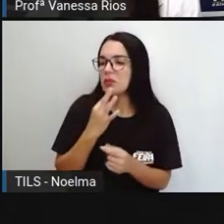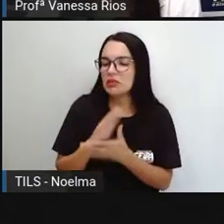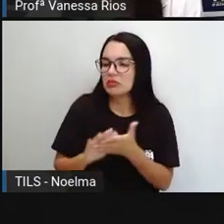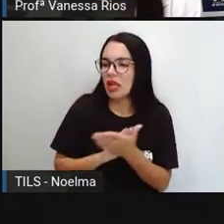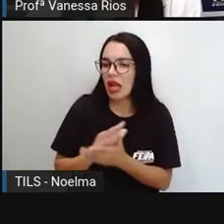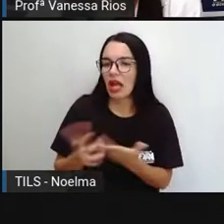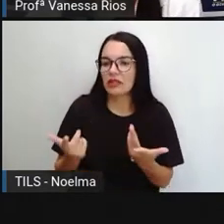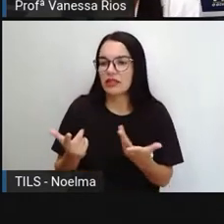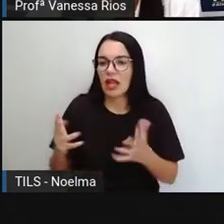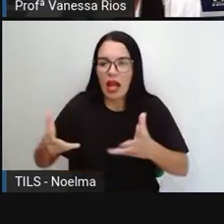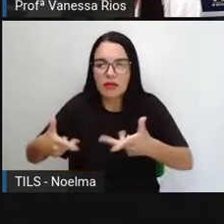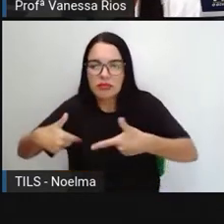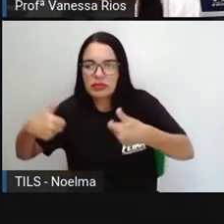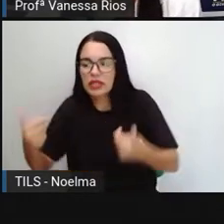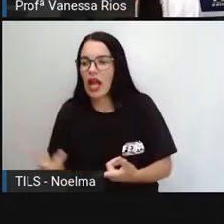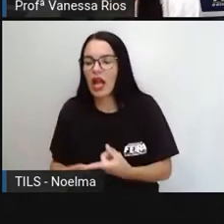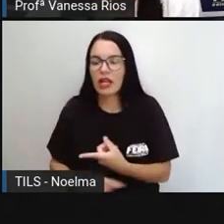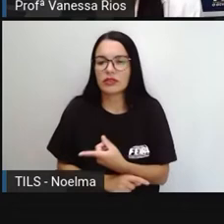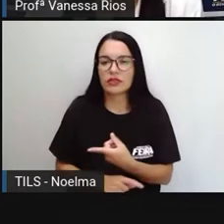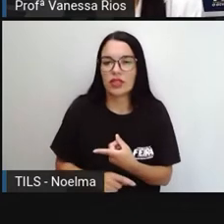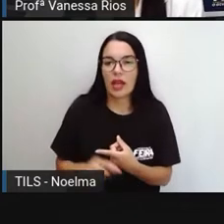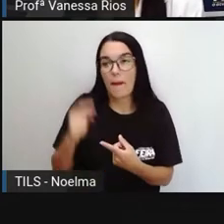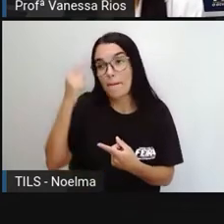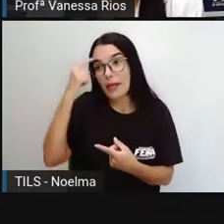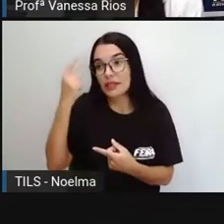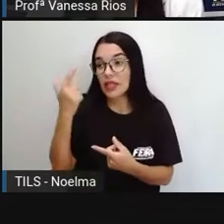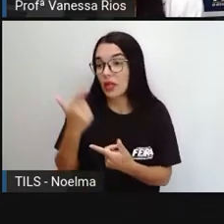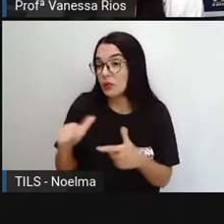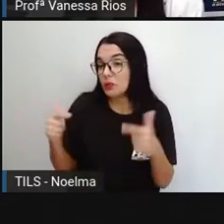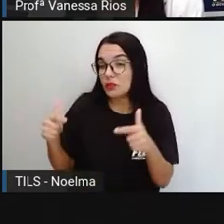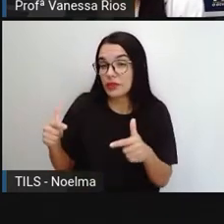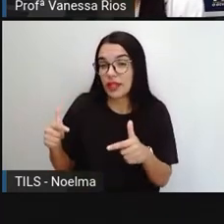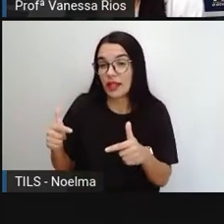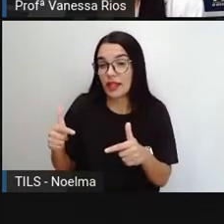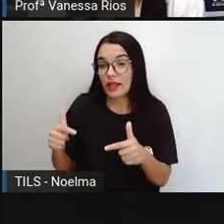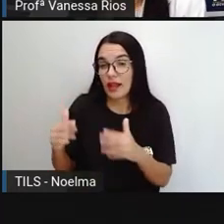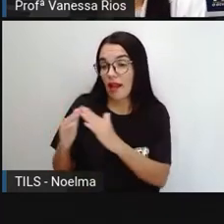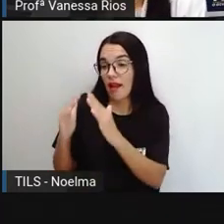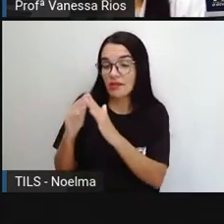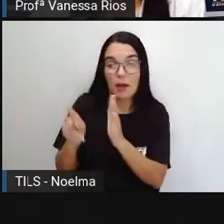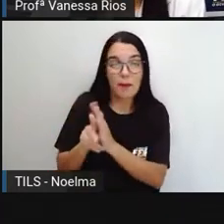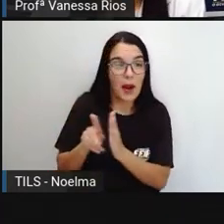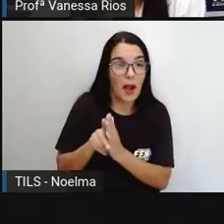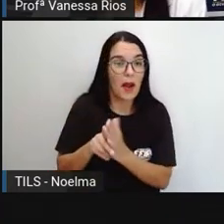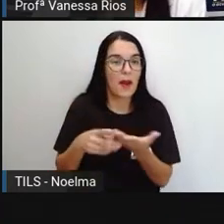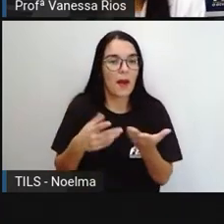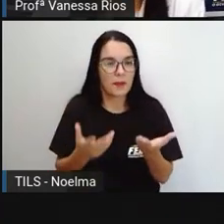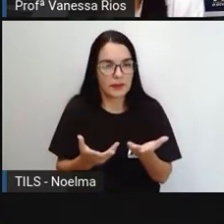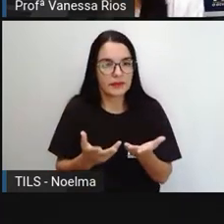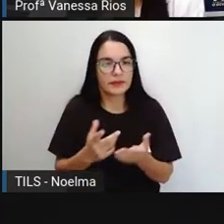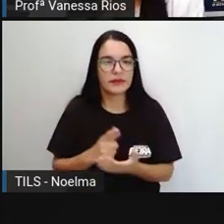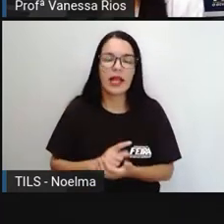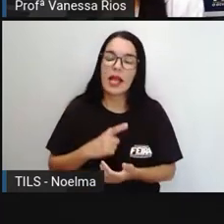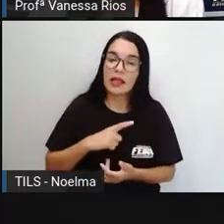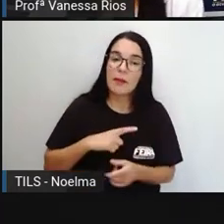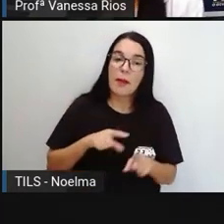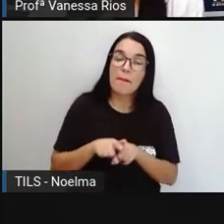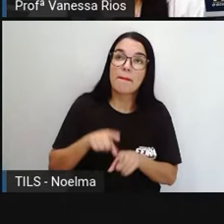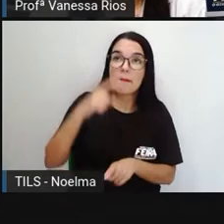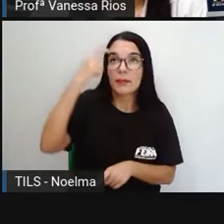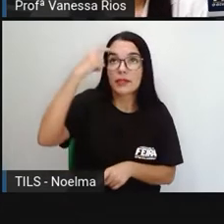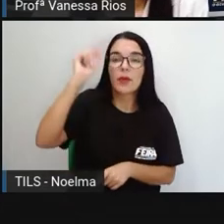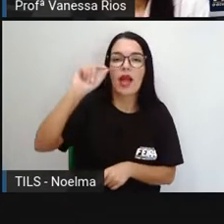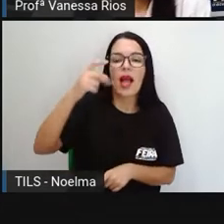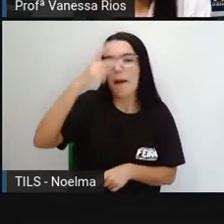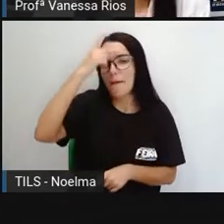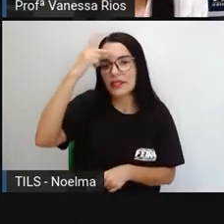a habilidades, né? Em relação até à questão da inteligência ou da racionalidade. E aí é